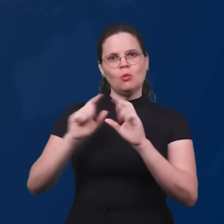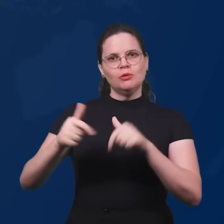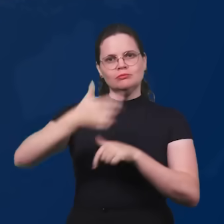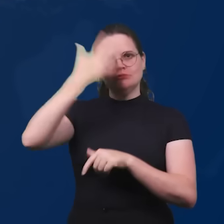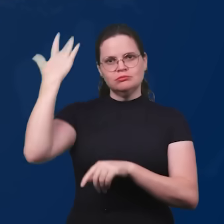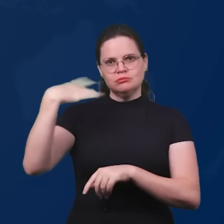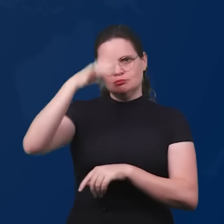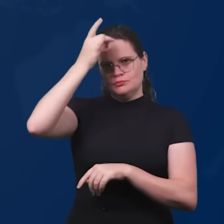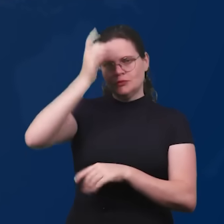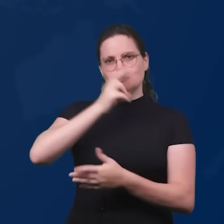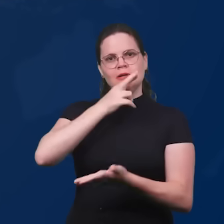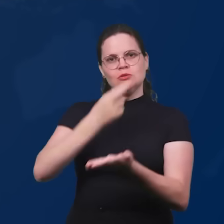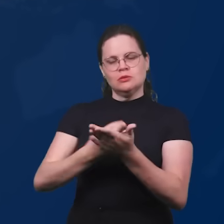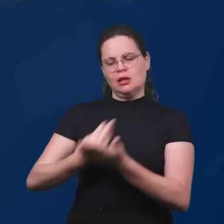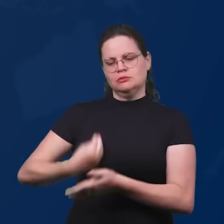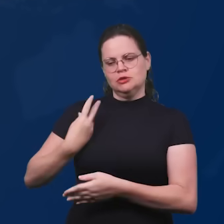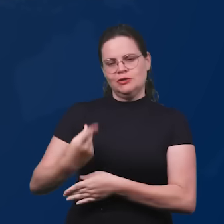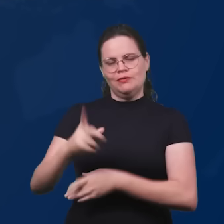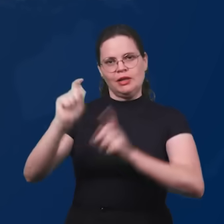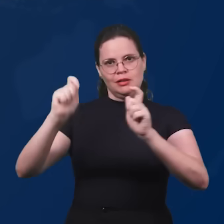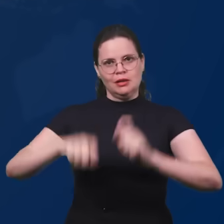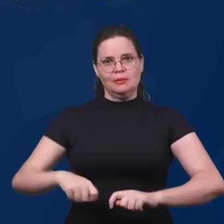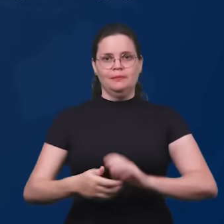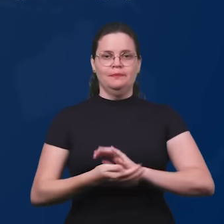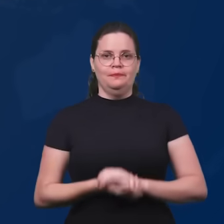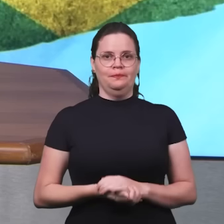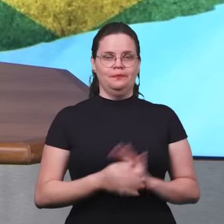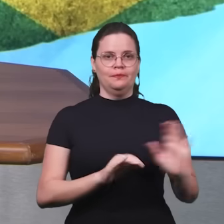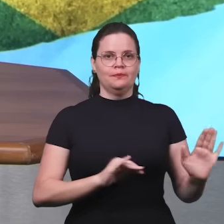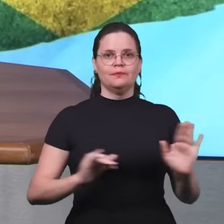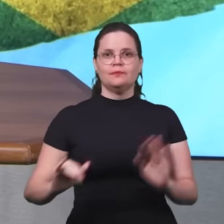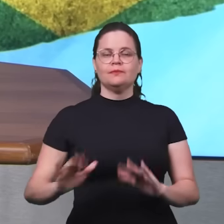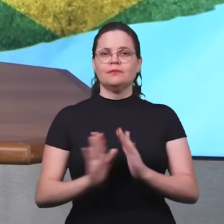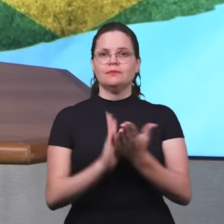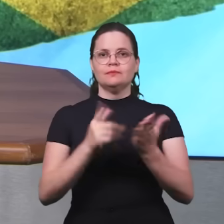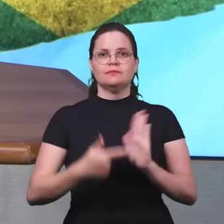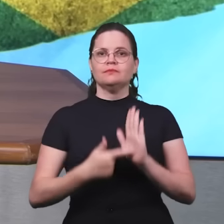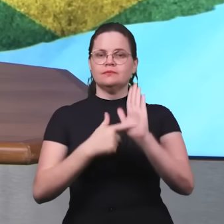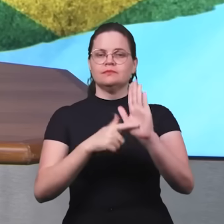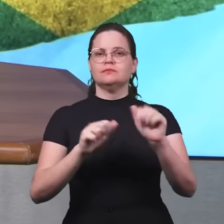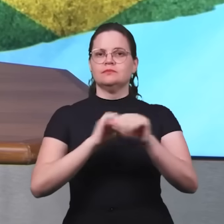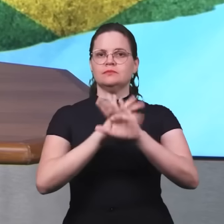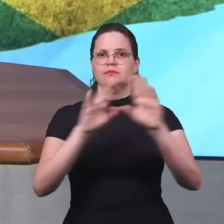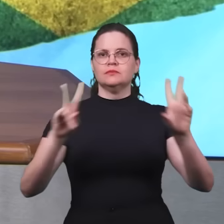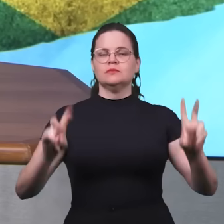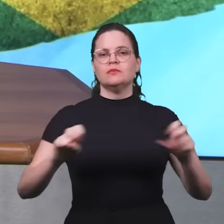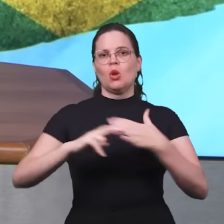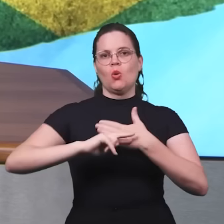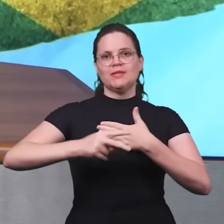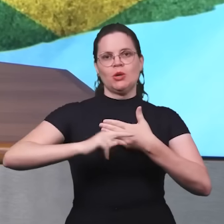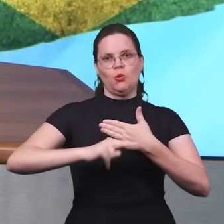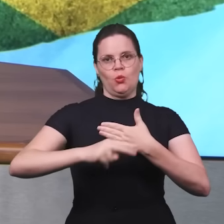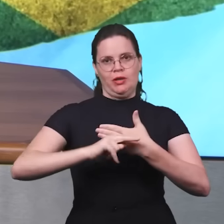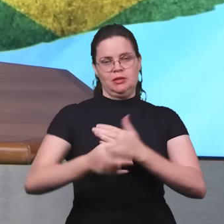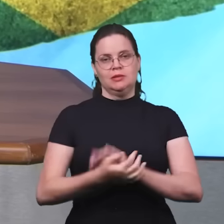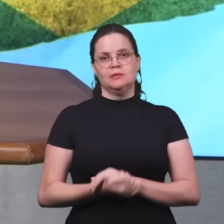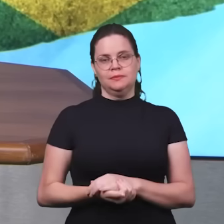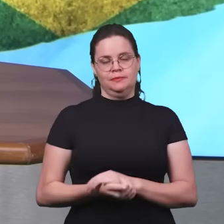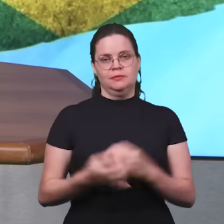do Espírito ceifará a vida eterna. A palavra de Deus fala das